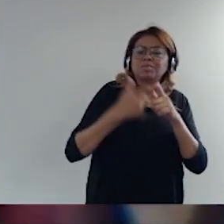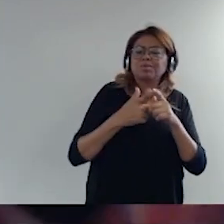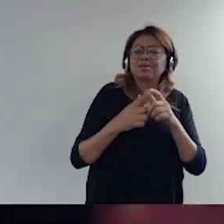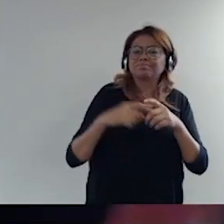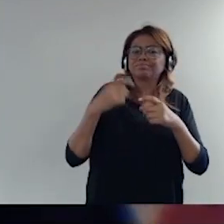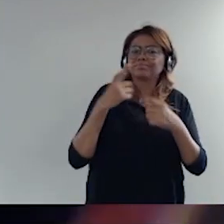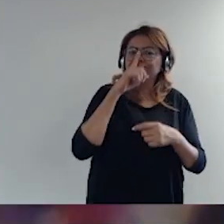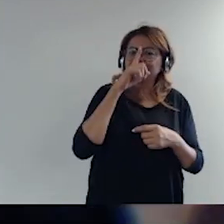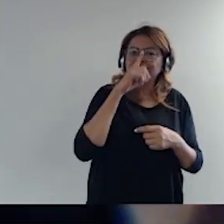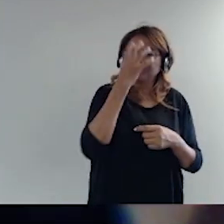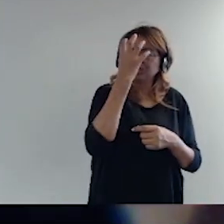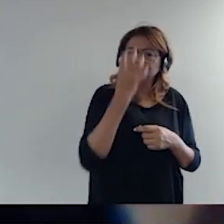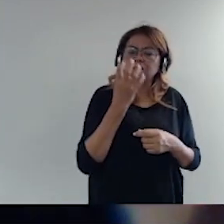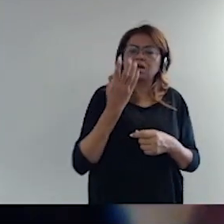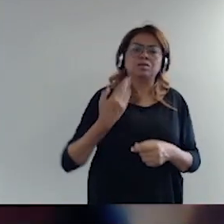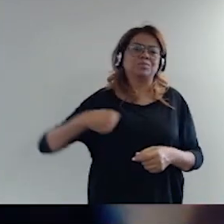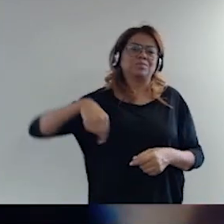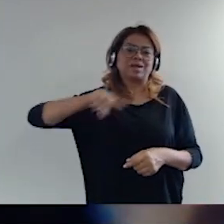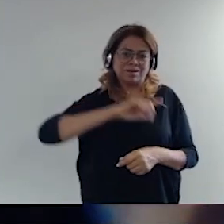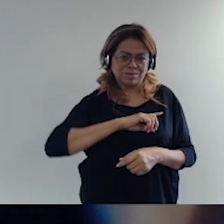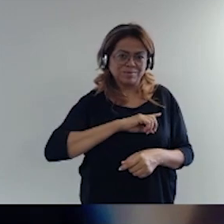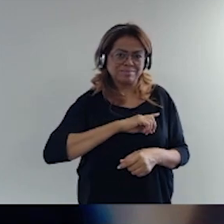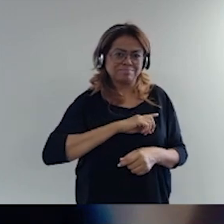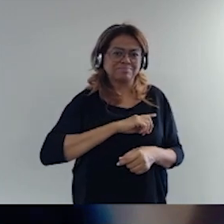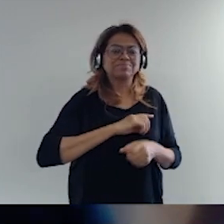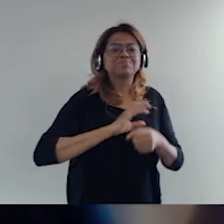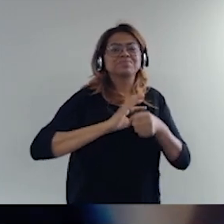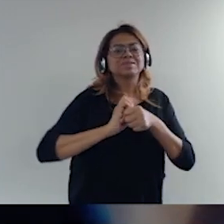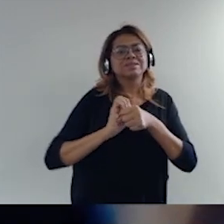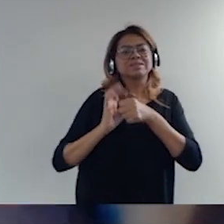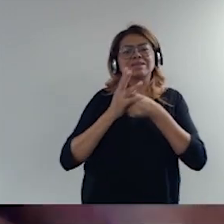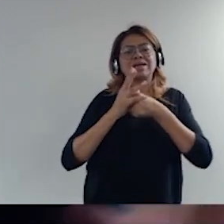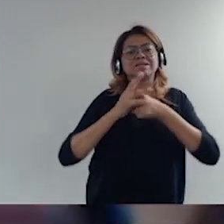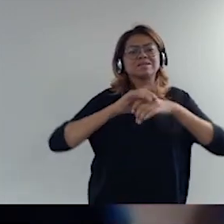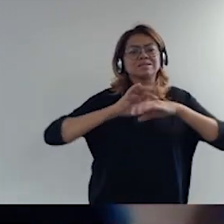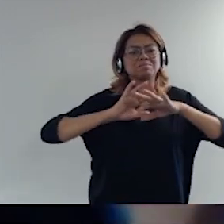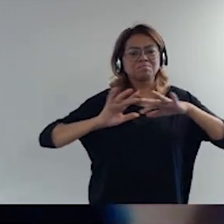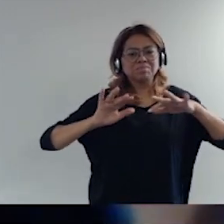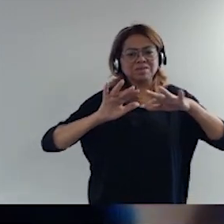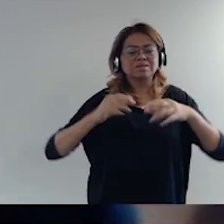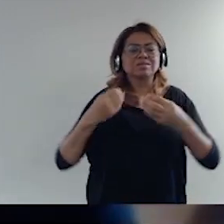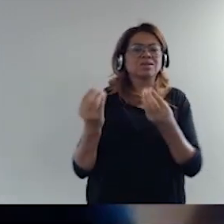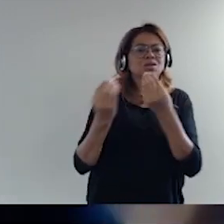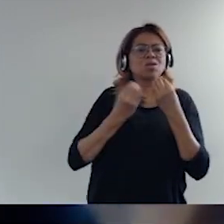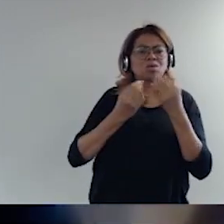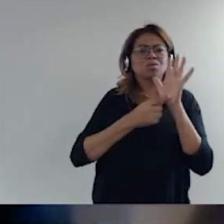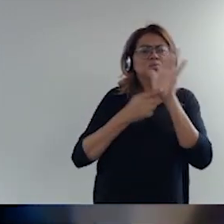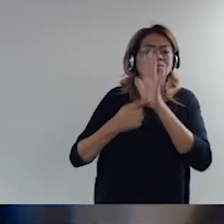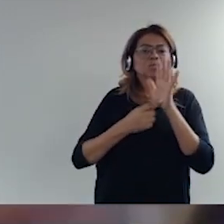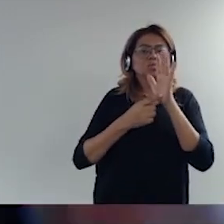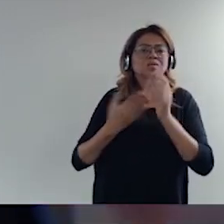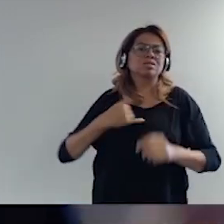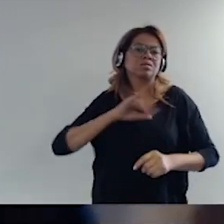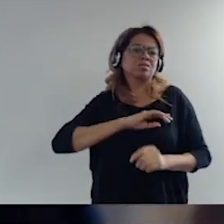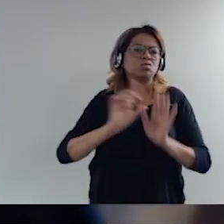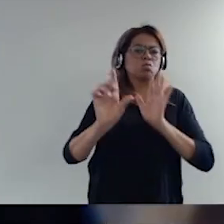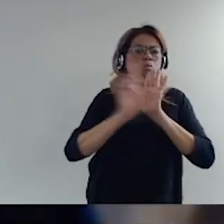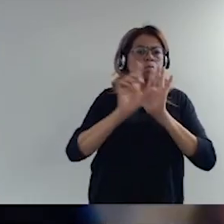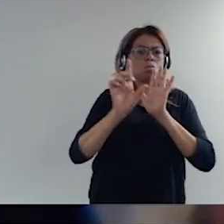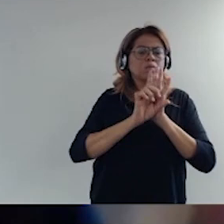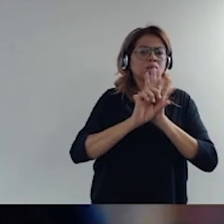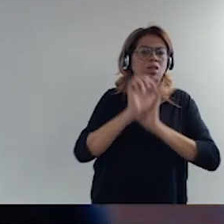pandemia ela trouxe isso, como eu estou dizendo, né, evidenciado, né, e se criou uma lei